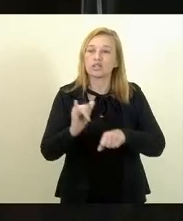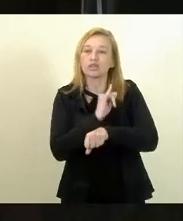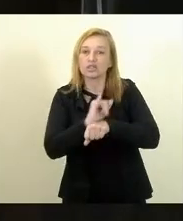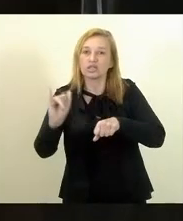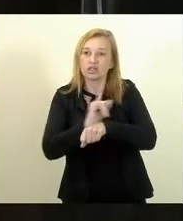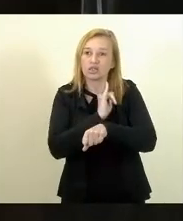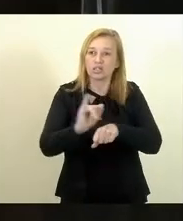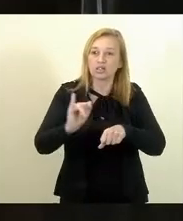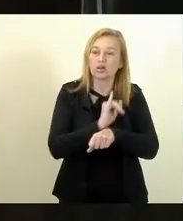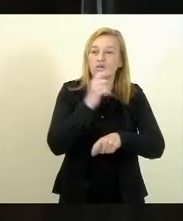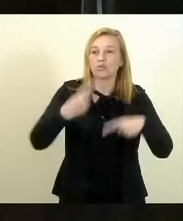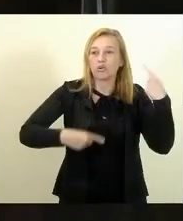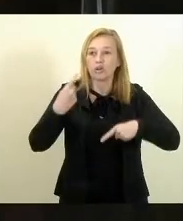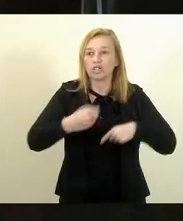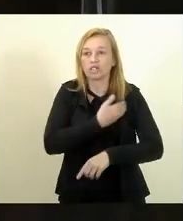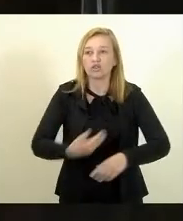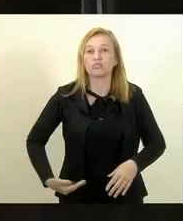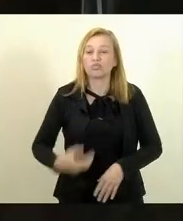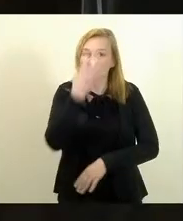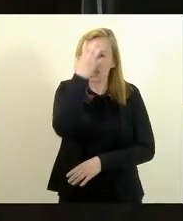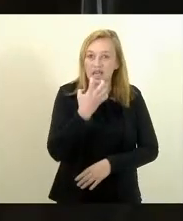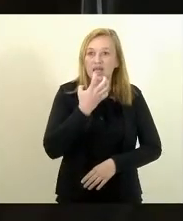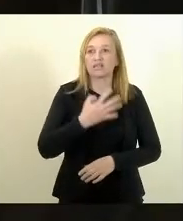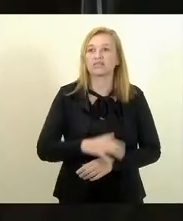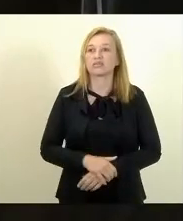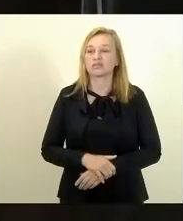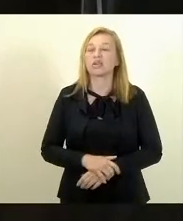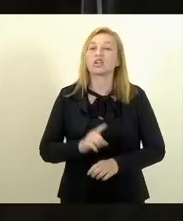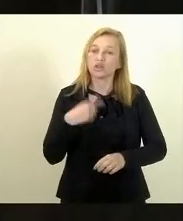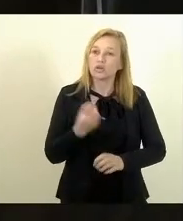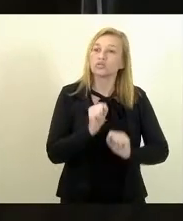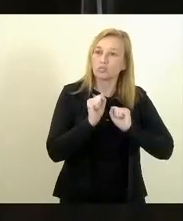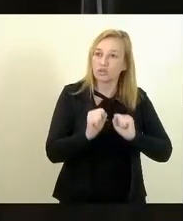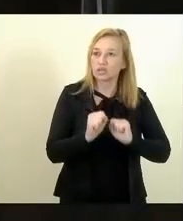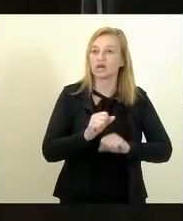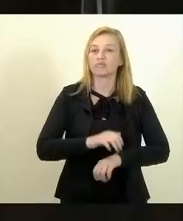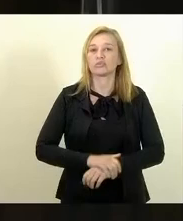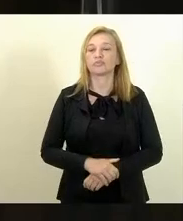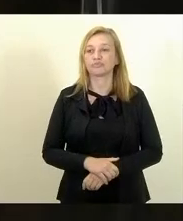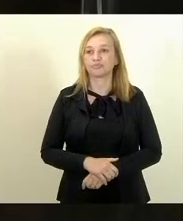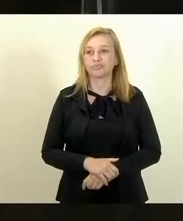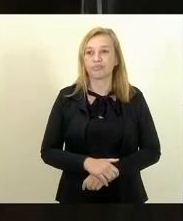públicas sérias para que a gente possa